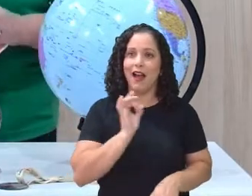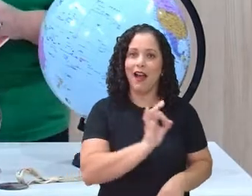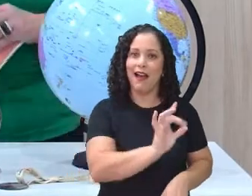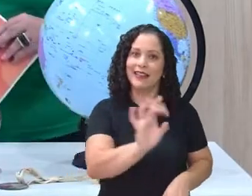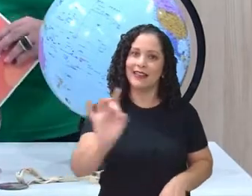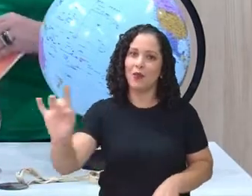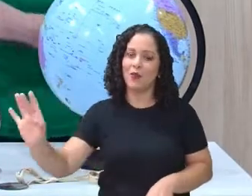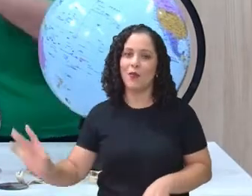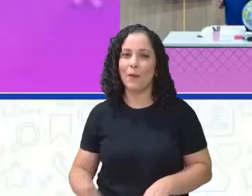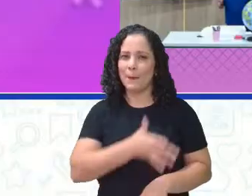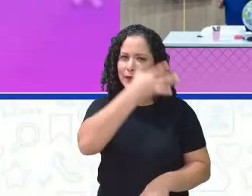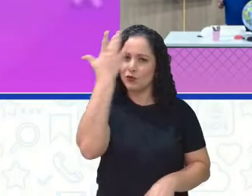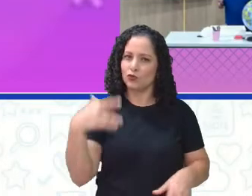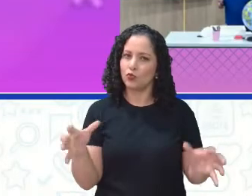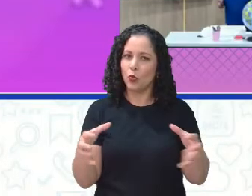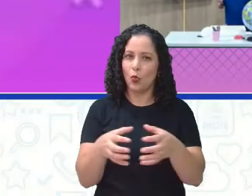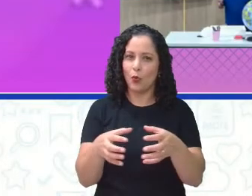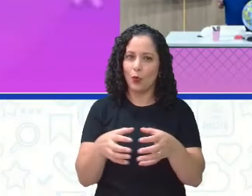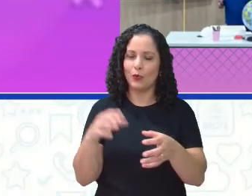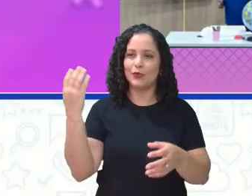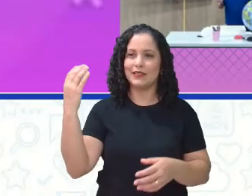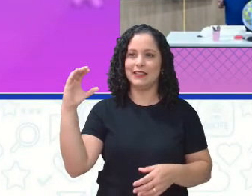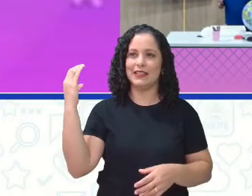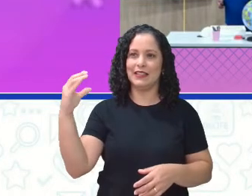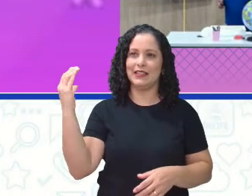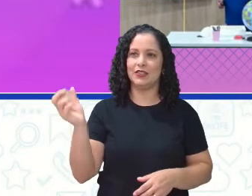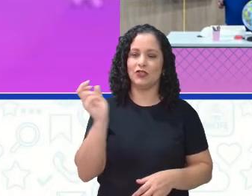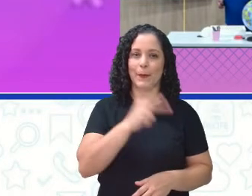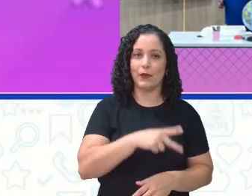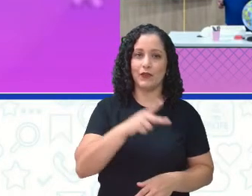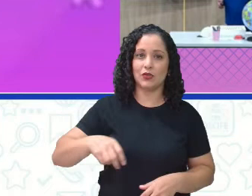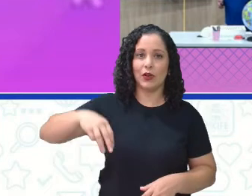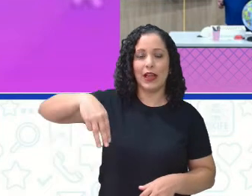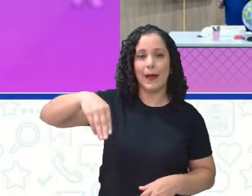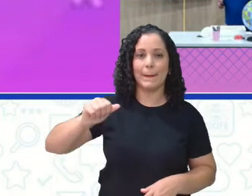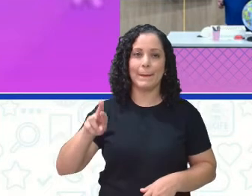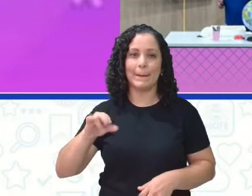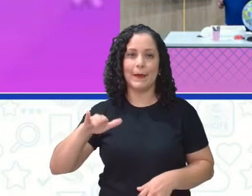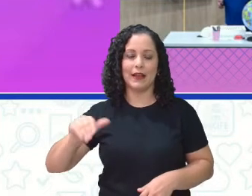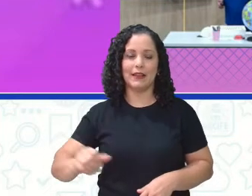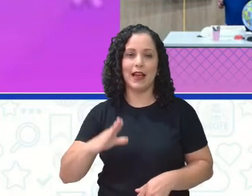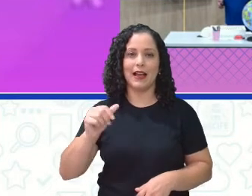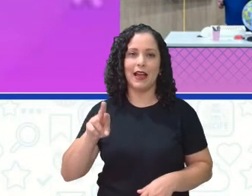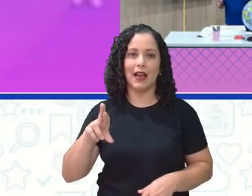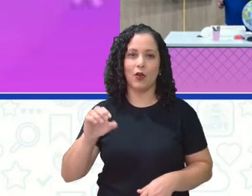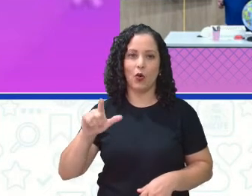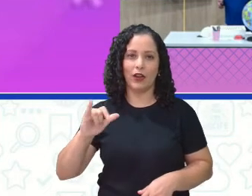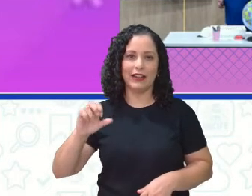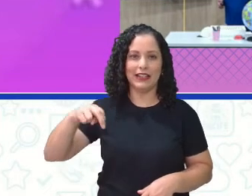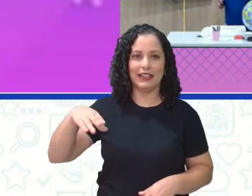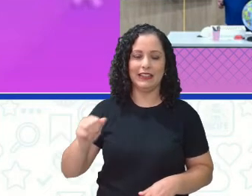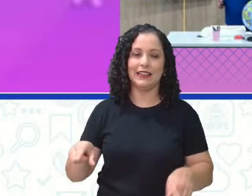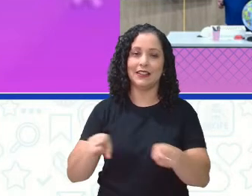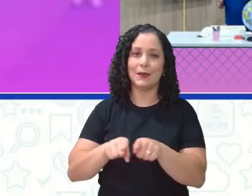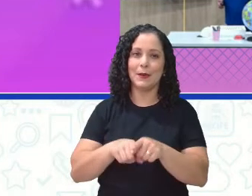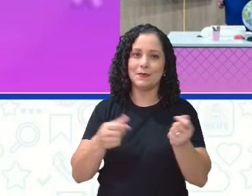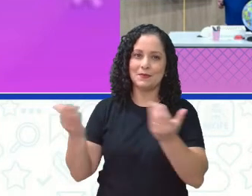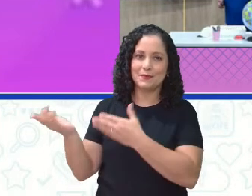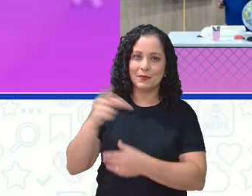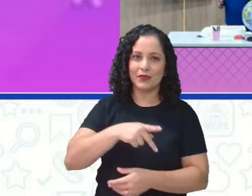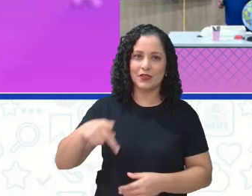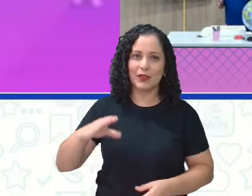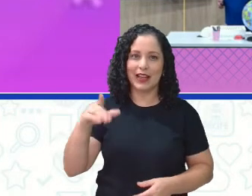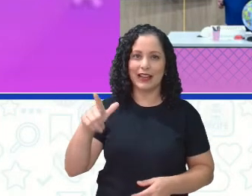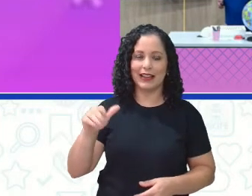equipe de ciência, né? A professora Maria Carolina, a professora Cláudia, que está aqui conosco, não é? E eu, representando